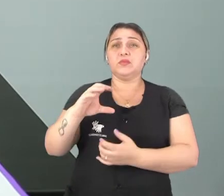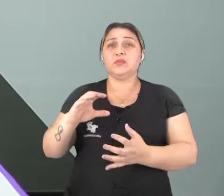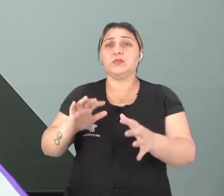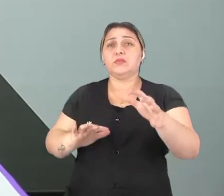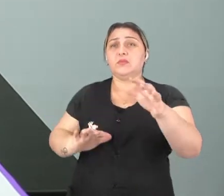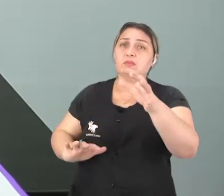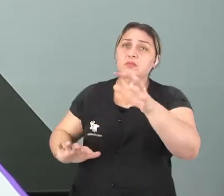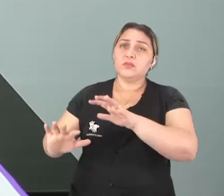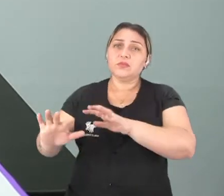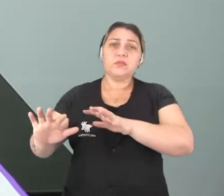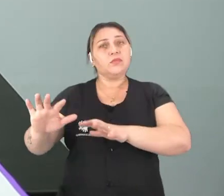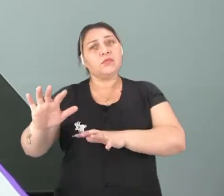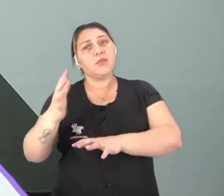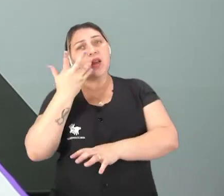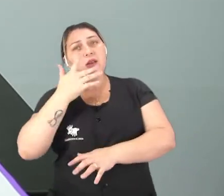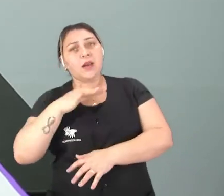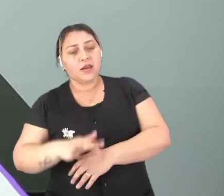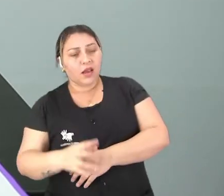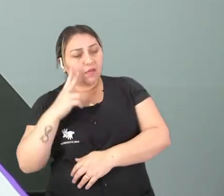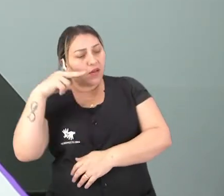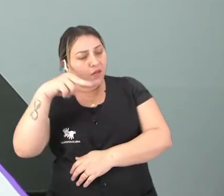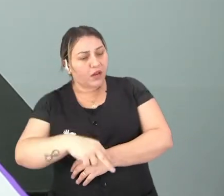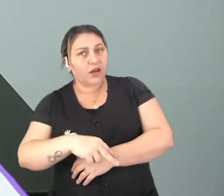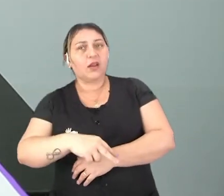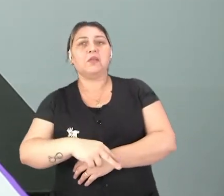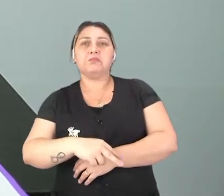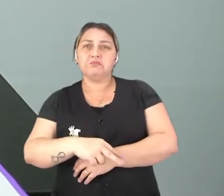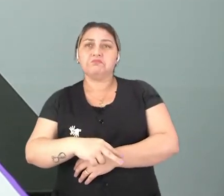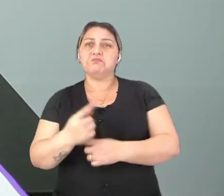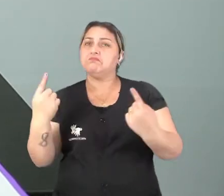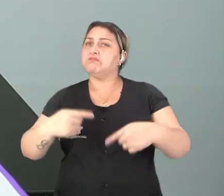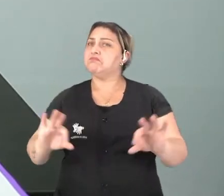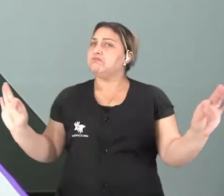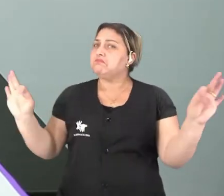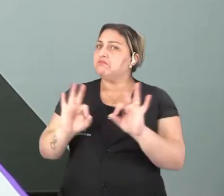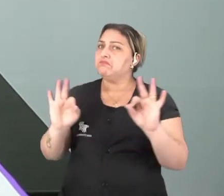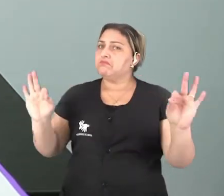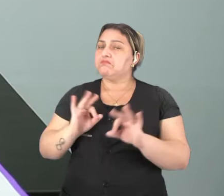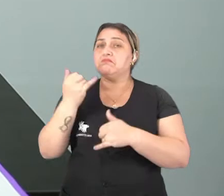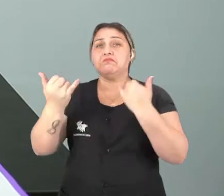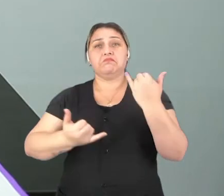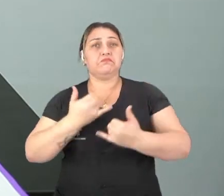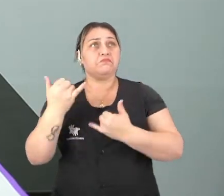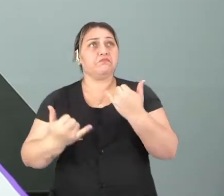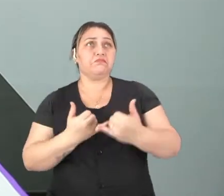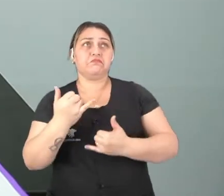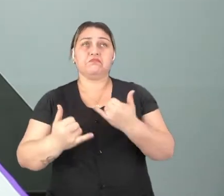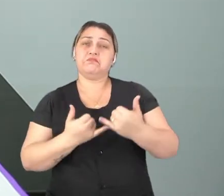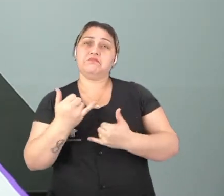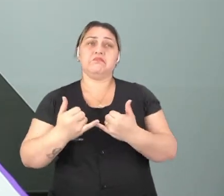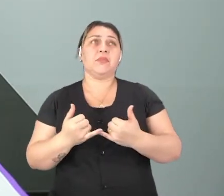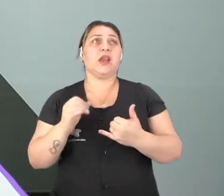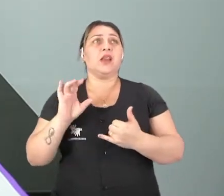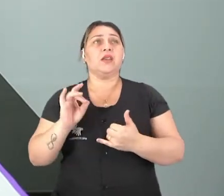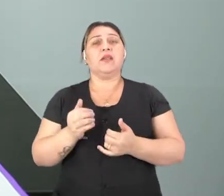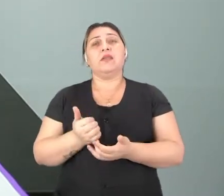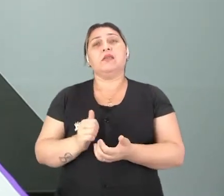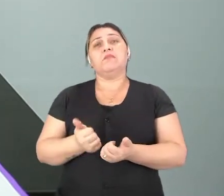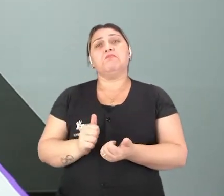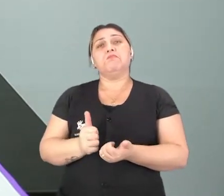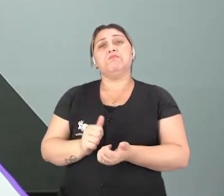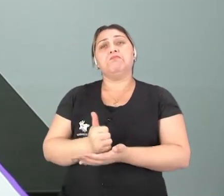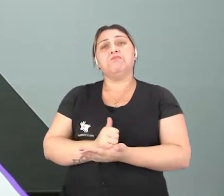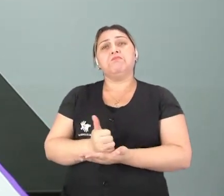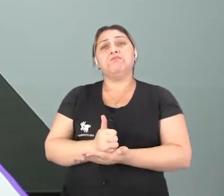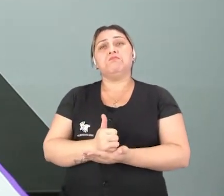outro, e a criança ficava olhando, sem desafio nenhum. E o brinquedo dela fazia toda a brincadeira, ele ficava de controle remoto de